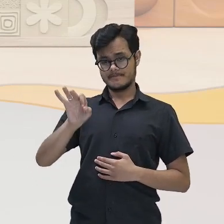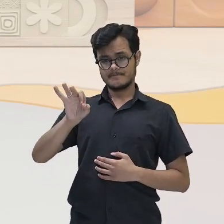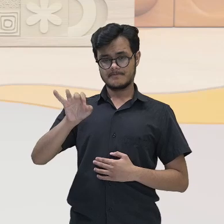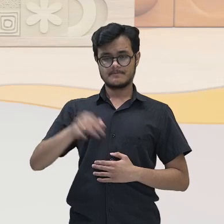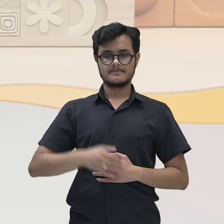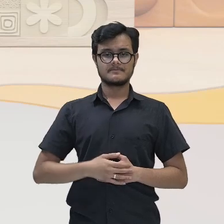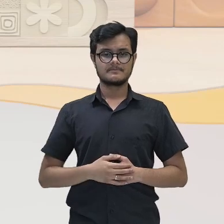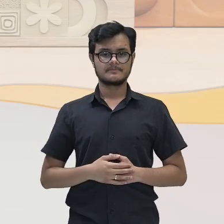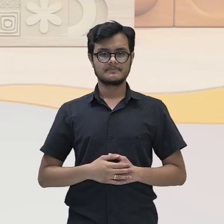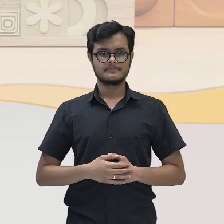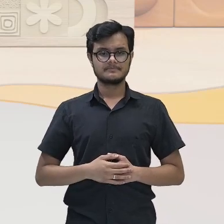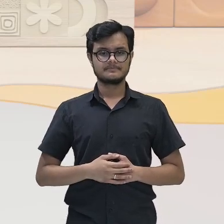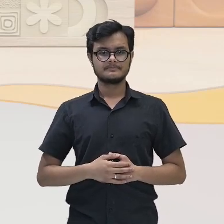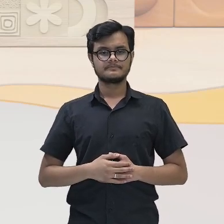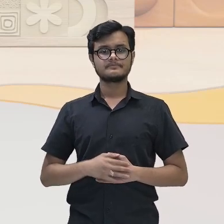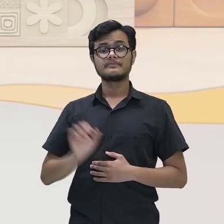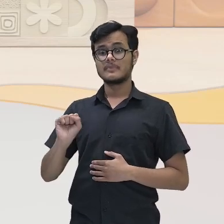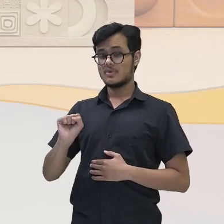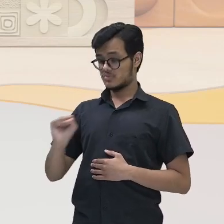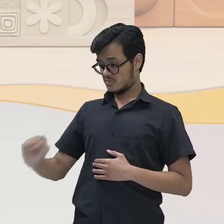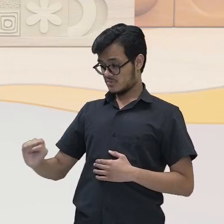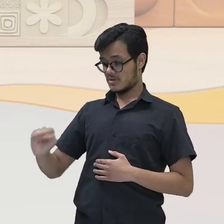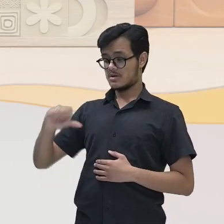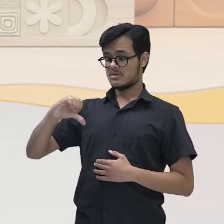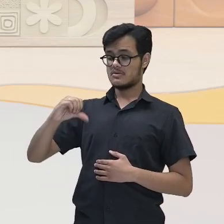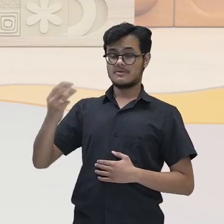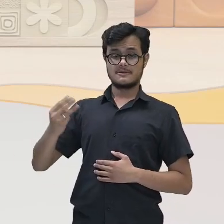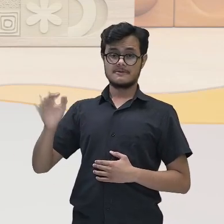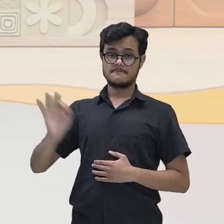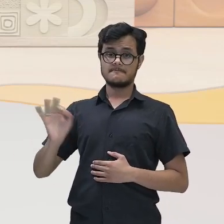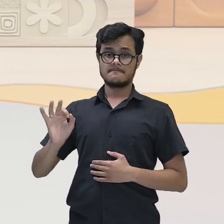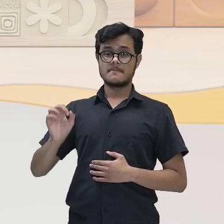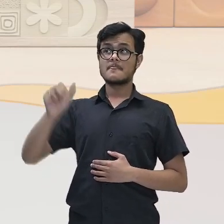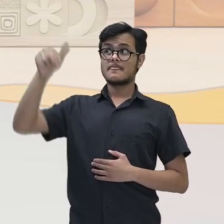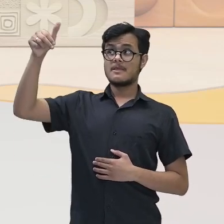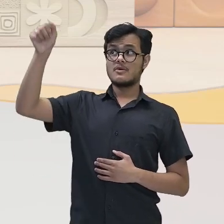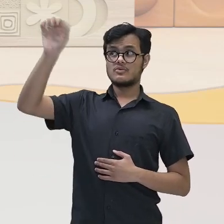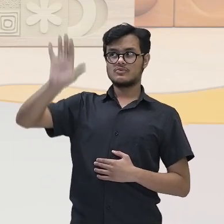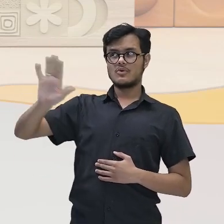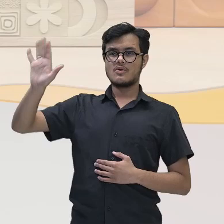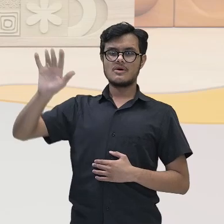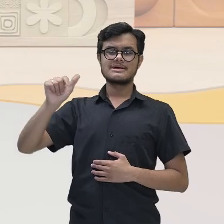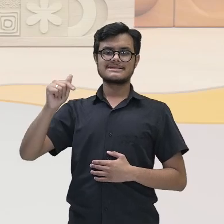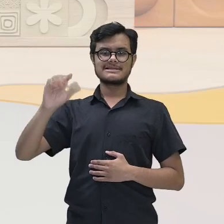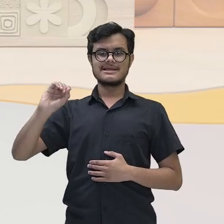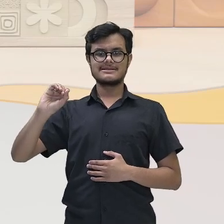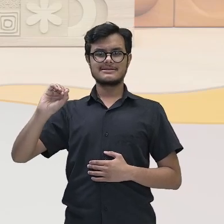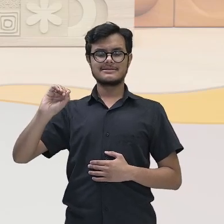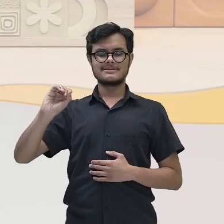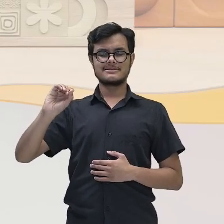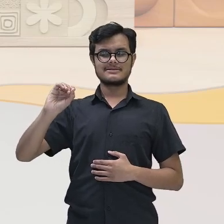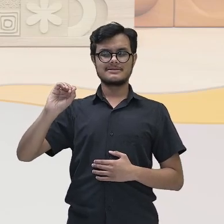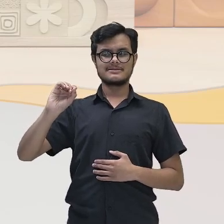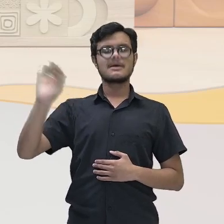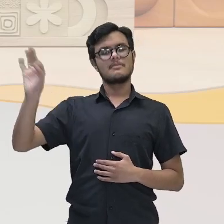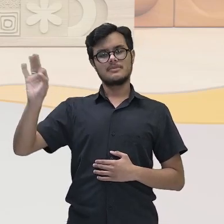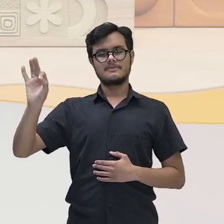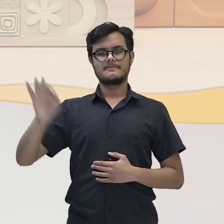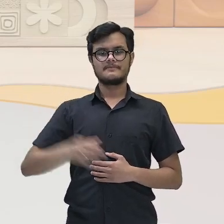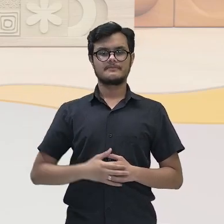de 93%, tá bom? E a região nordeste com 73%.